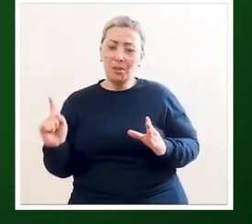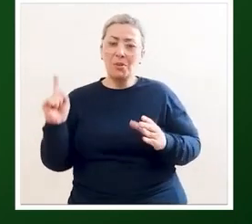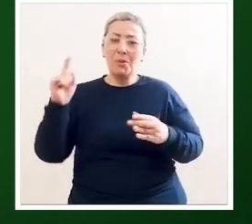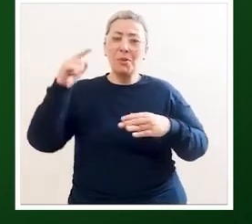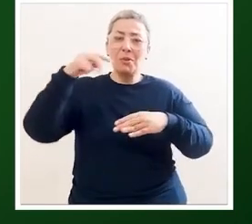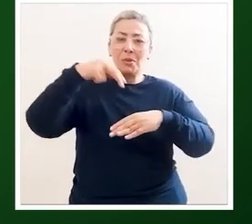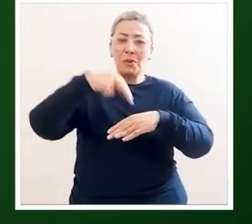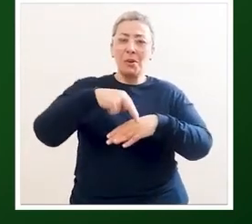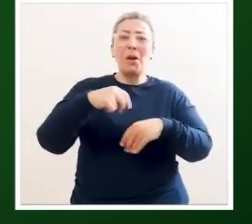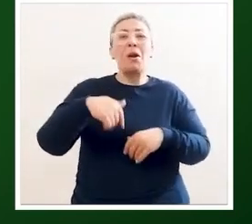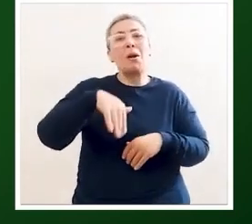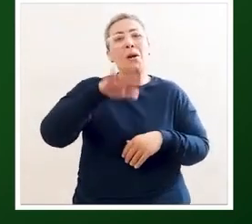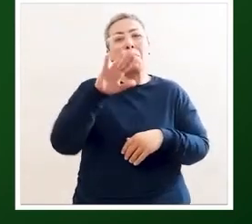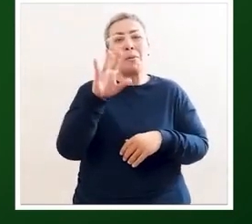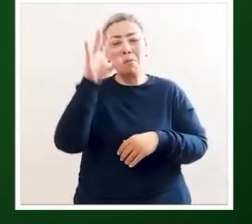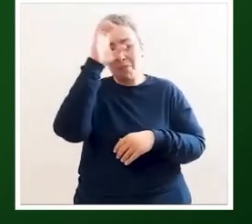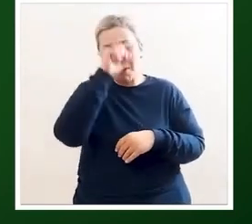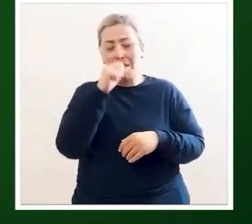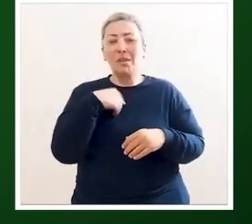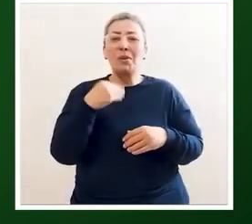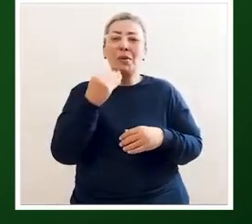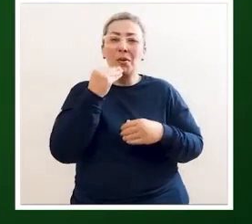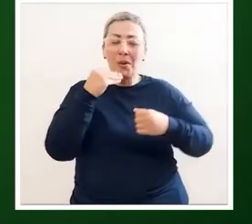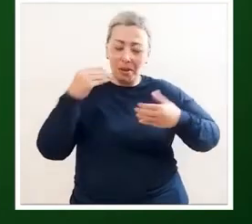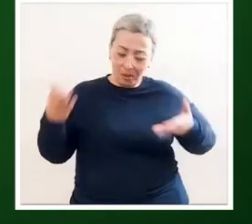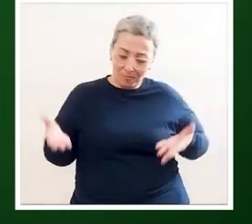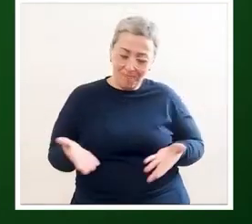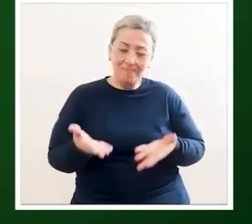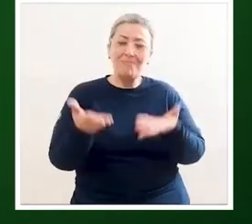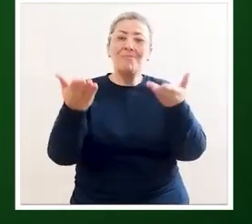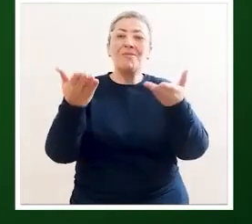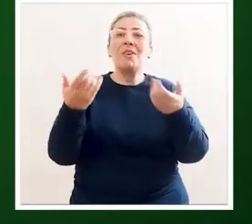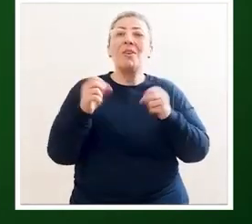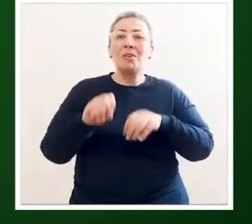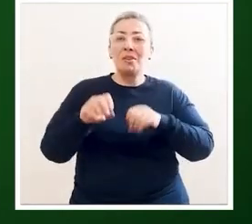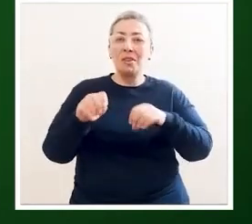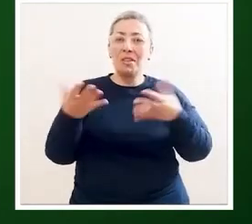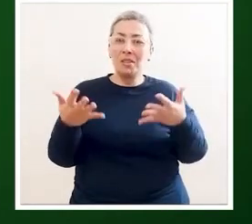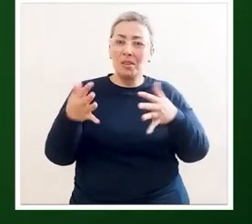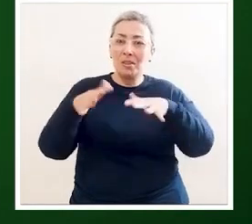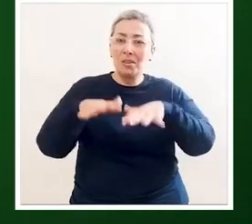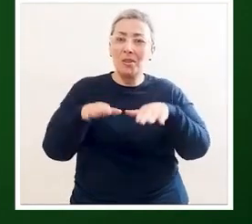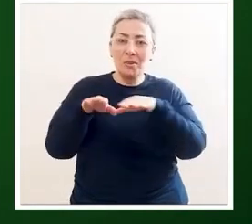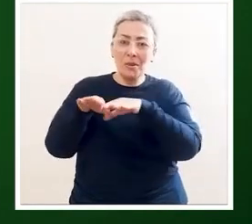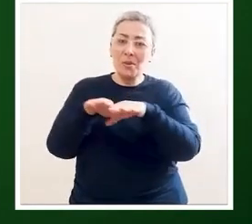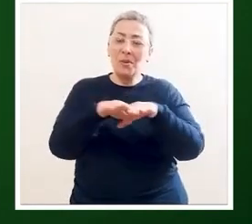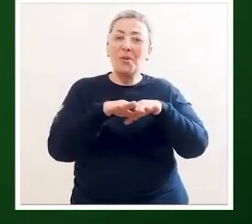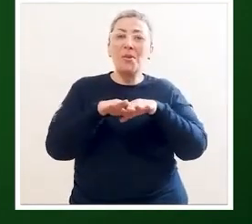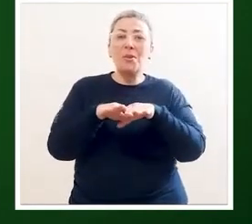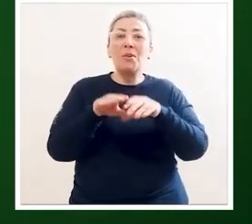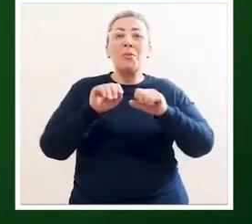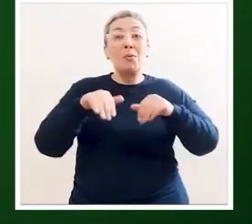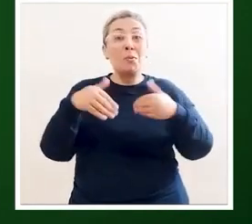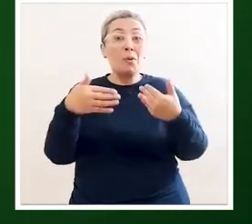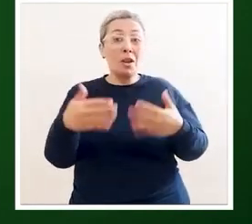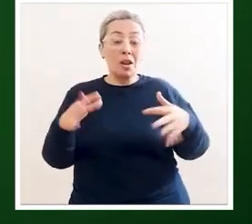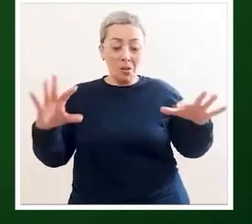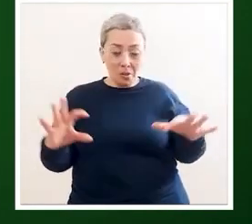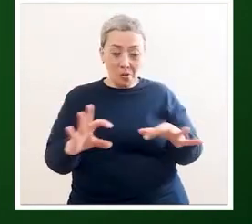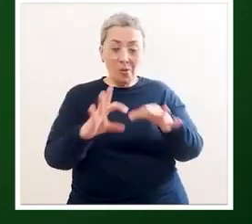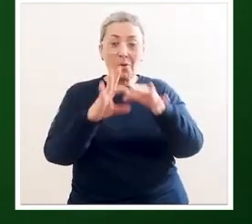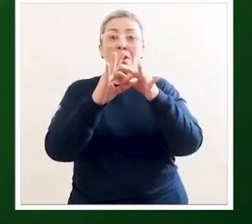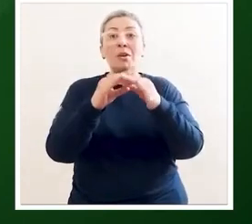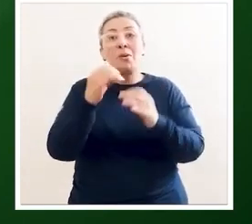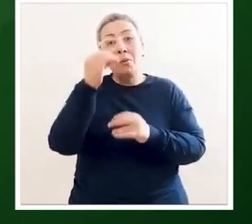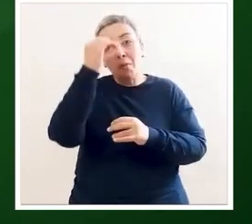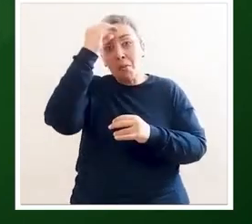Ilhas para aprendermos cada vez mais para proporcionarmos uma educação inclusiva e com Equidade quando